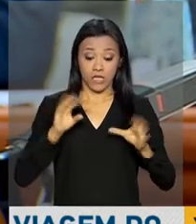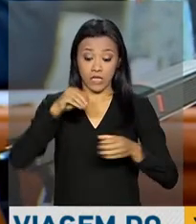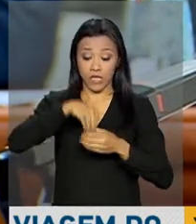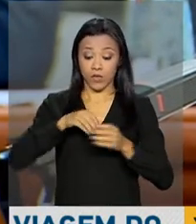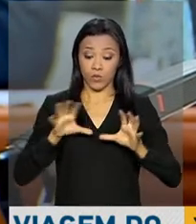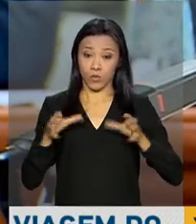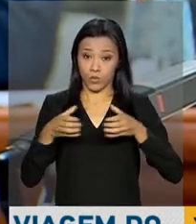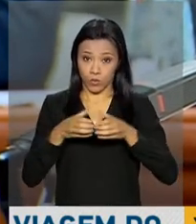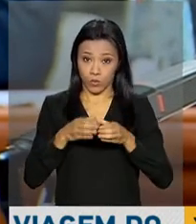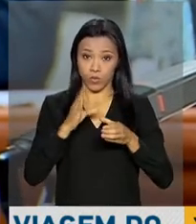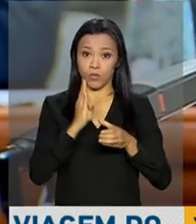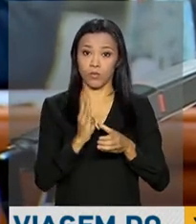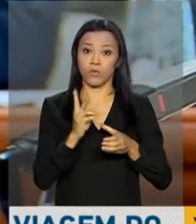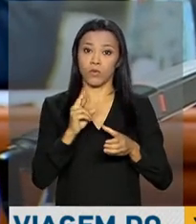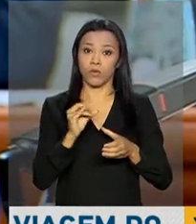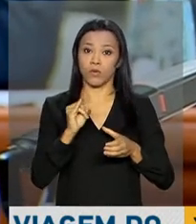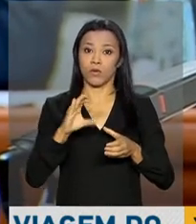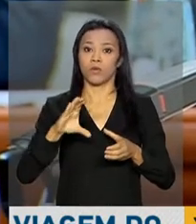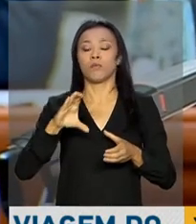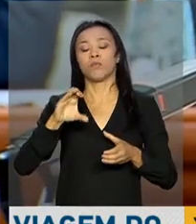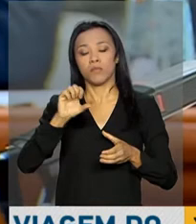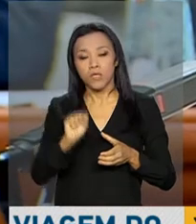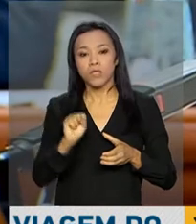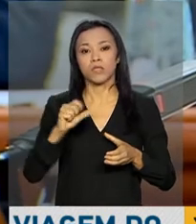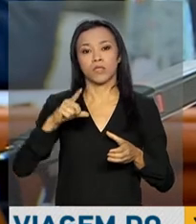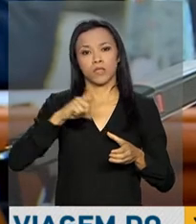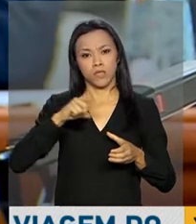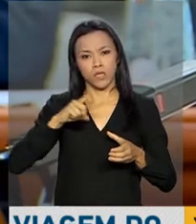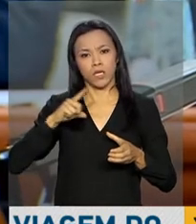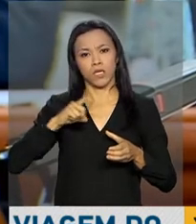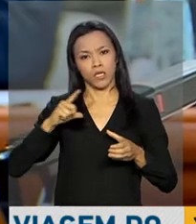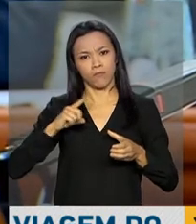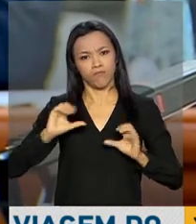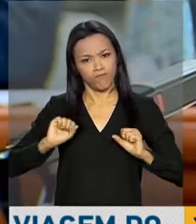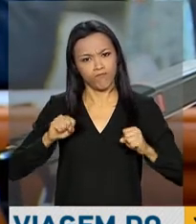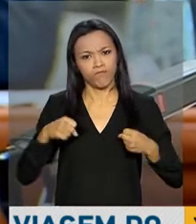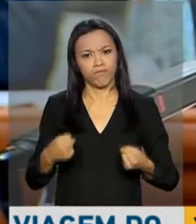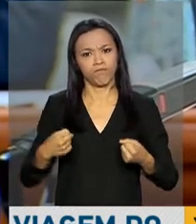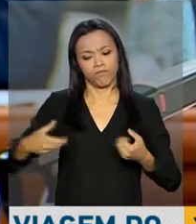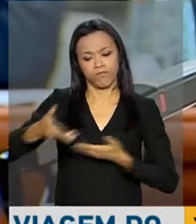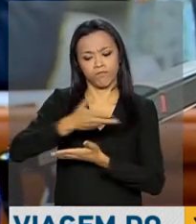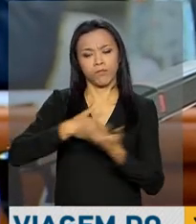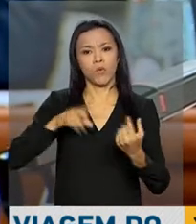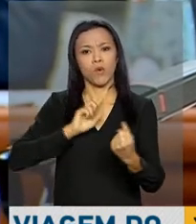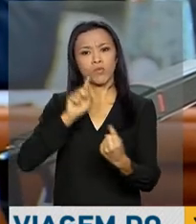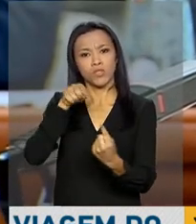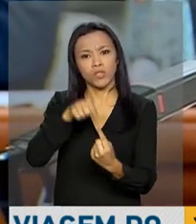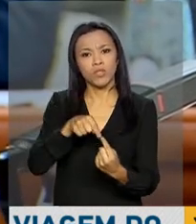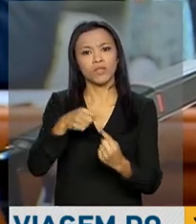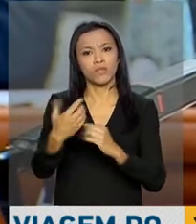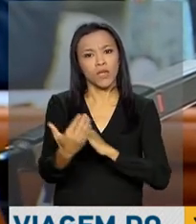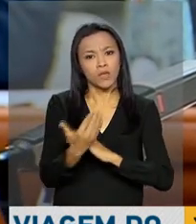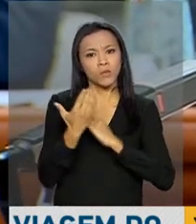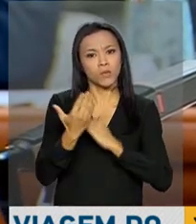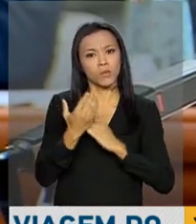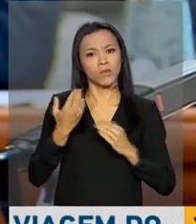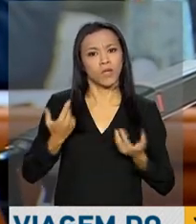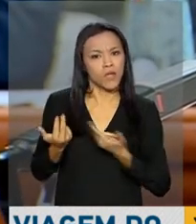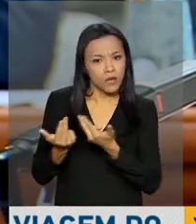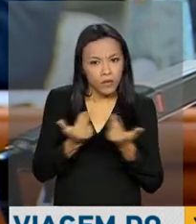tem avançado nos mais variados domínios. O objetivo que nos une a todos nós é o